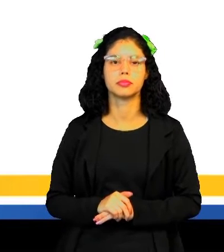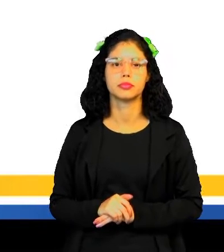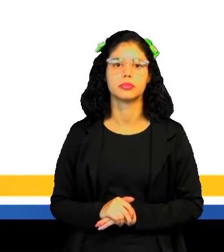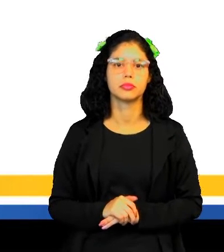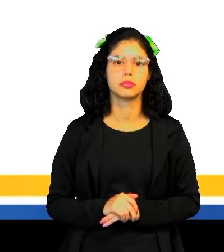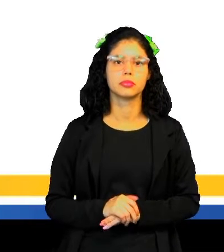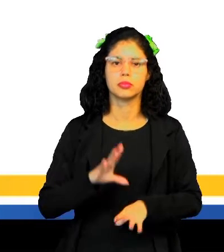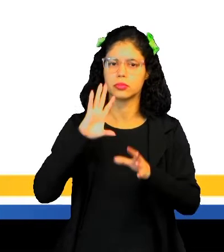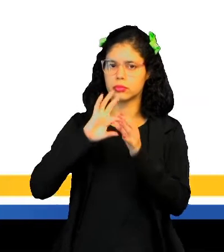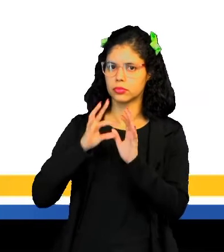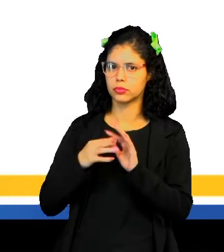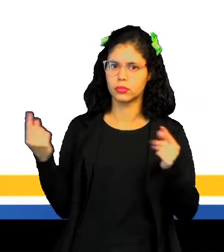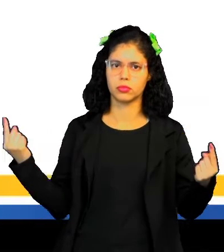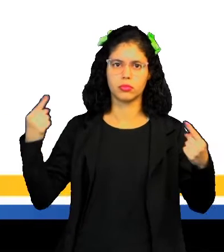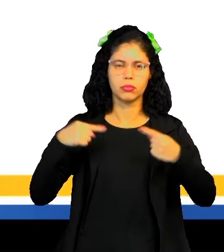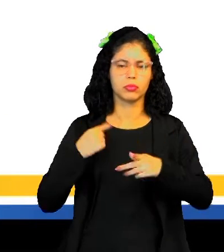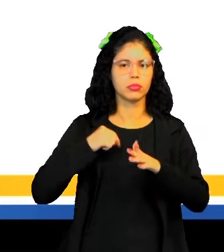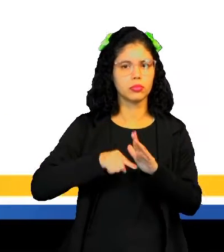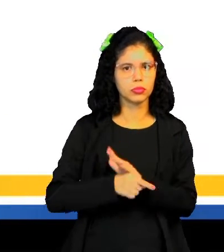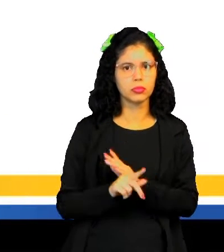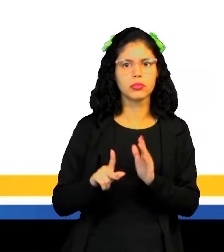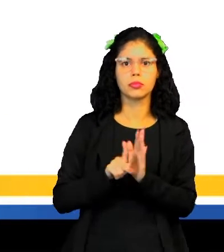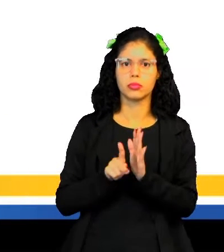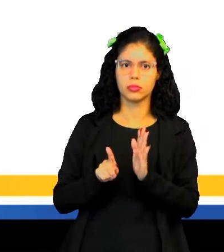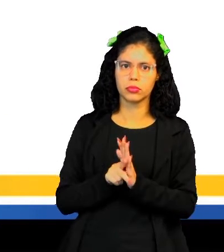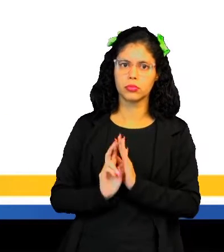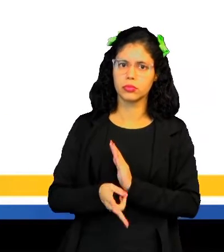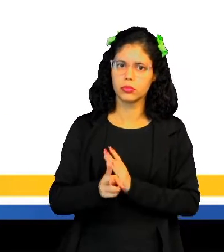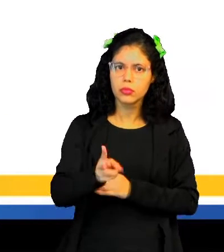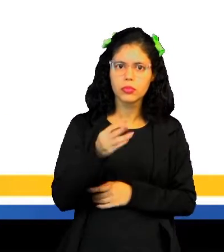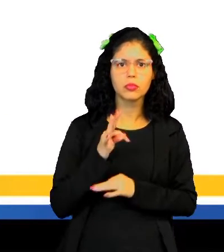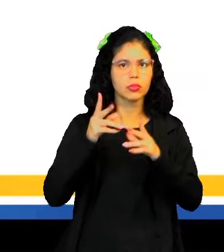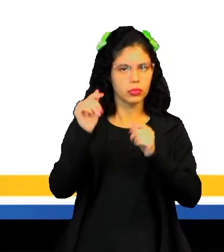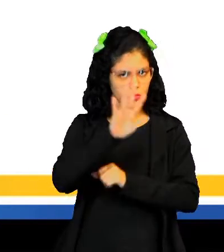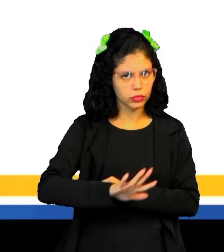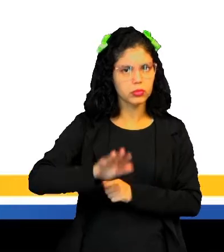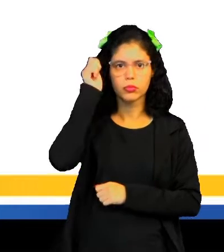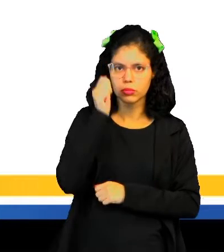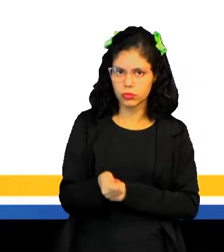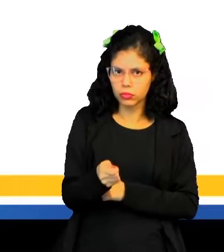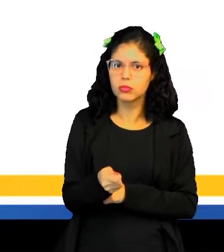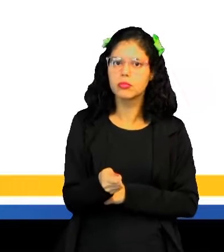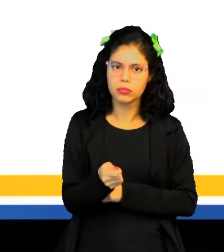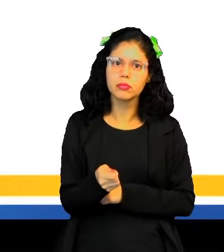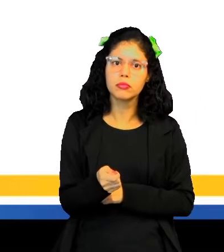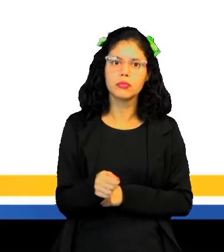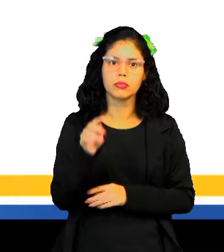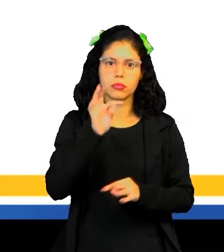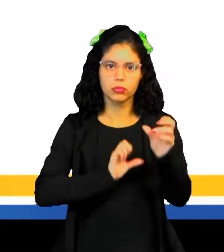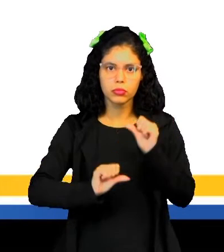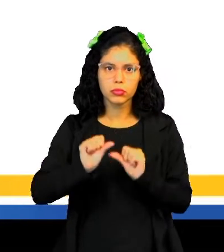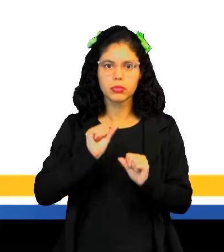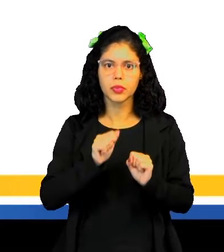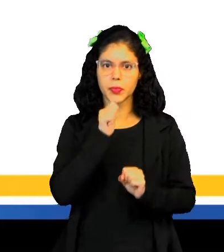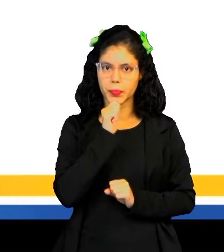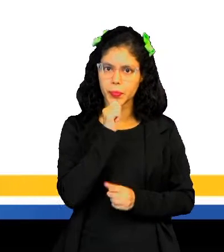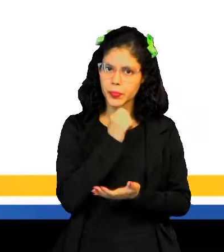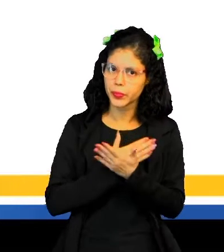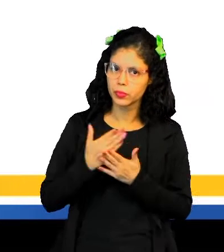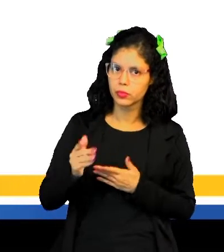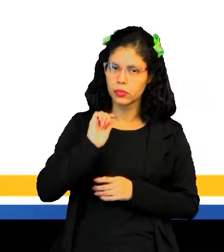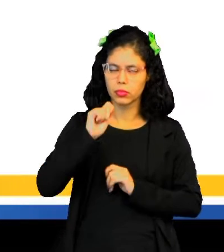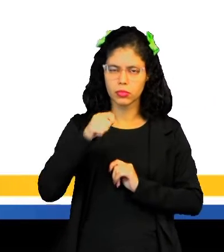No contexto de disputas internas, que perdurou por toda a ditadura, a transição para o regime democrático começou a